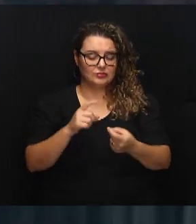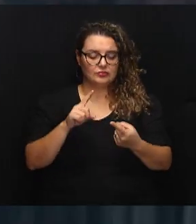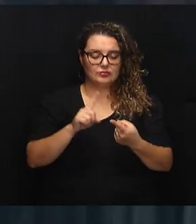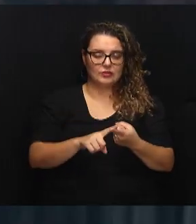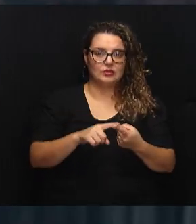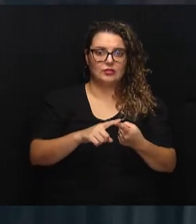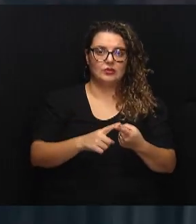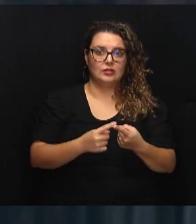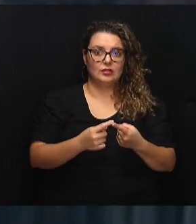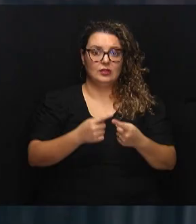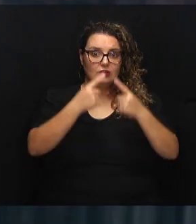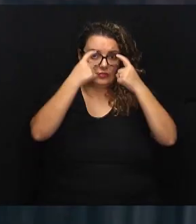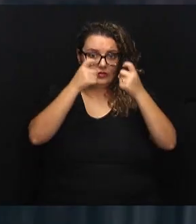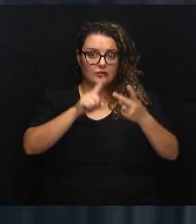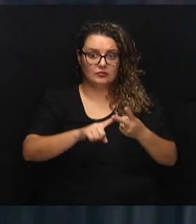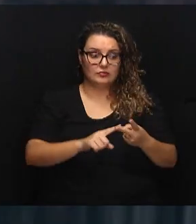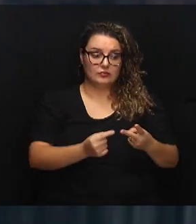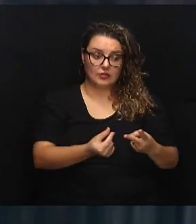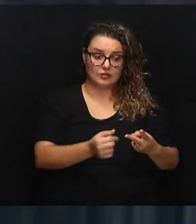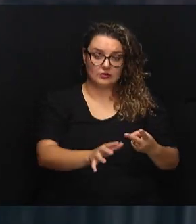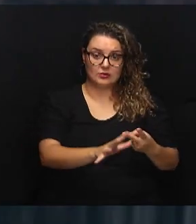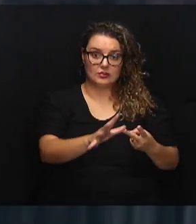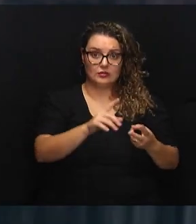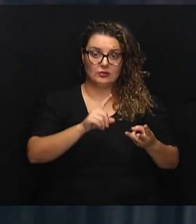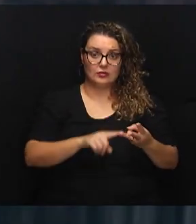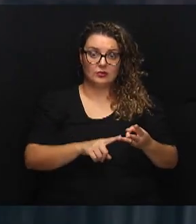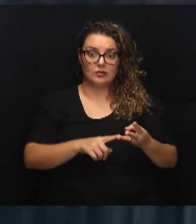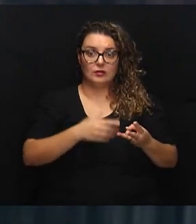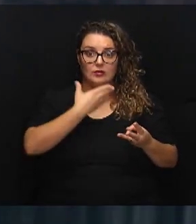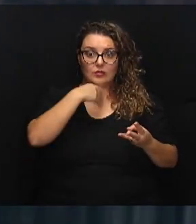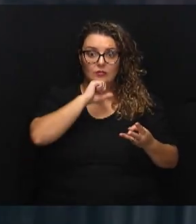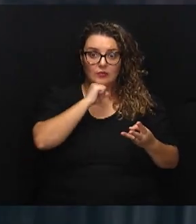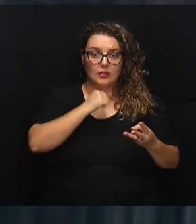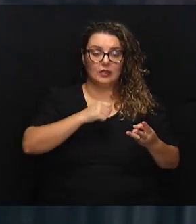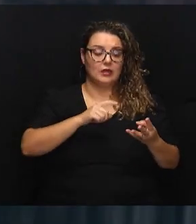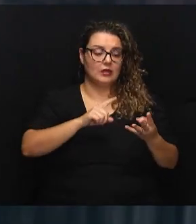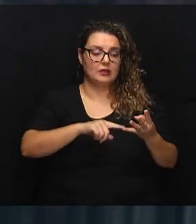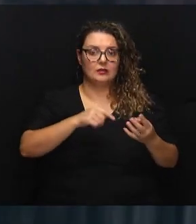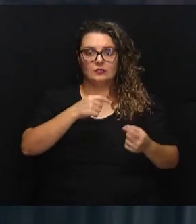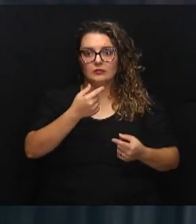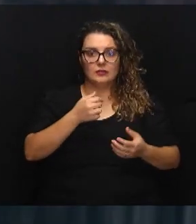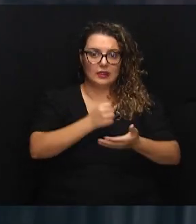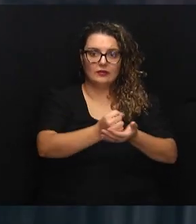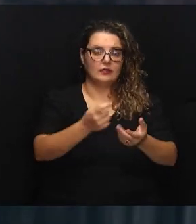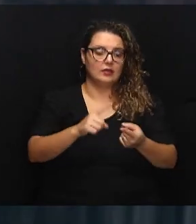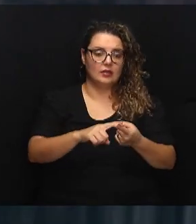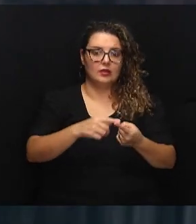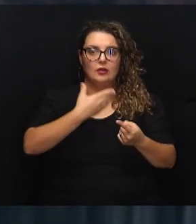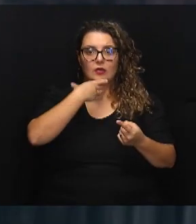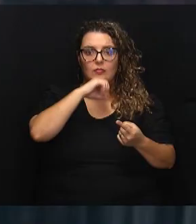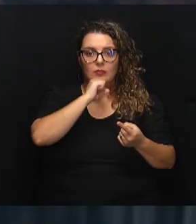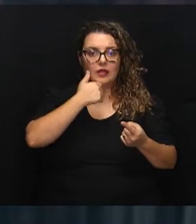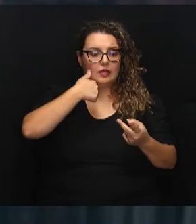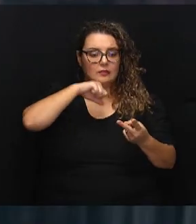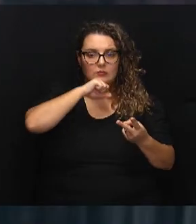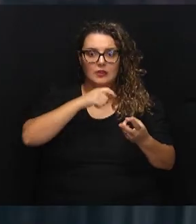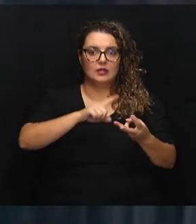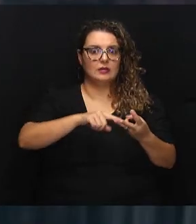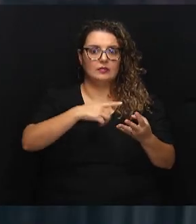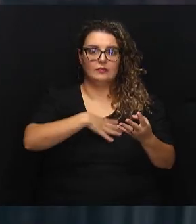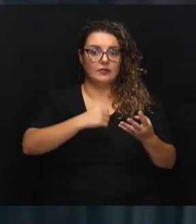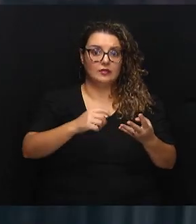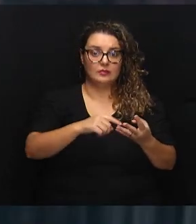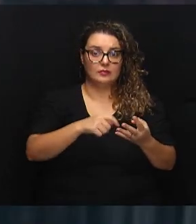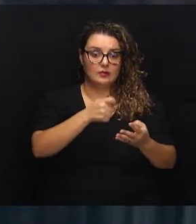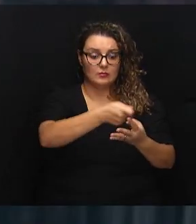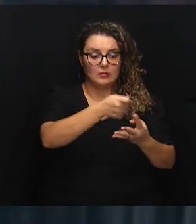do ingresso. Aí o pai leva a mãe, o filho, tem 2, 3 filhos, aí você tem que pagar ingresso para